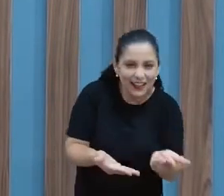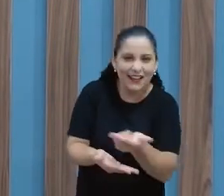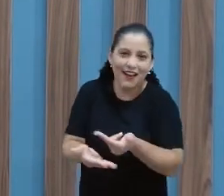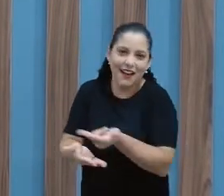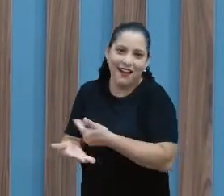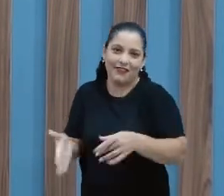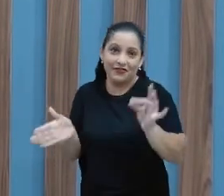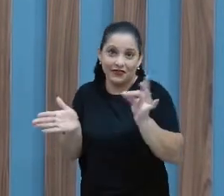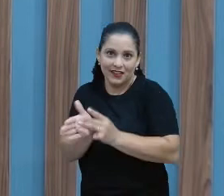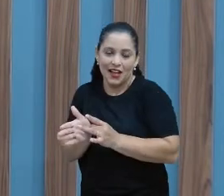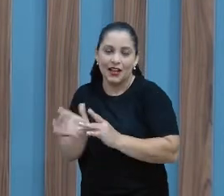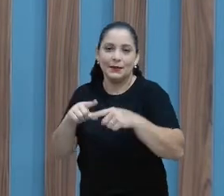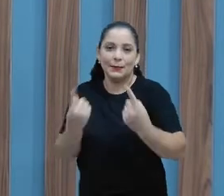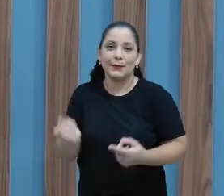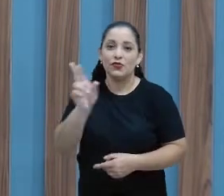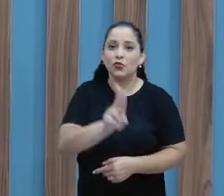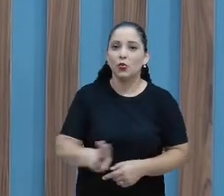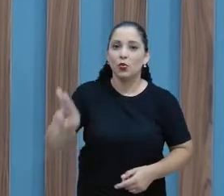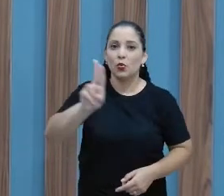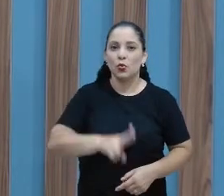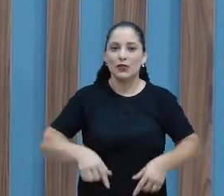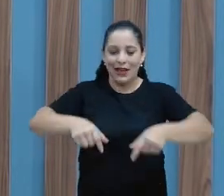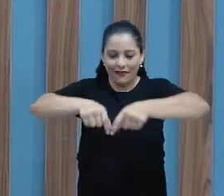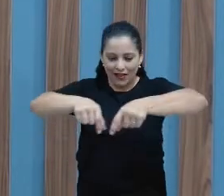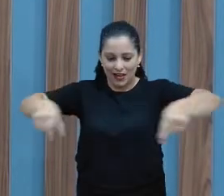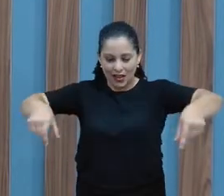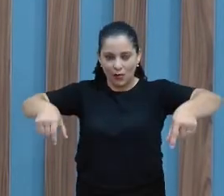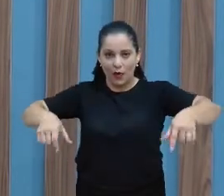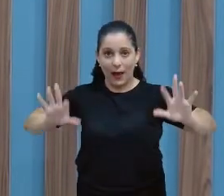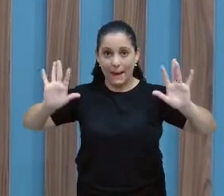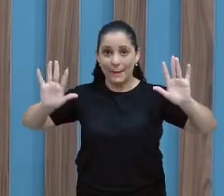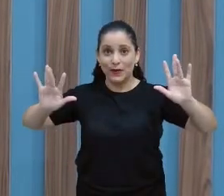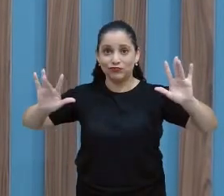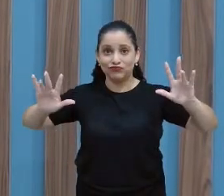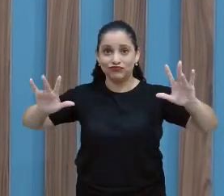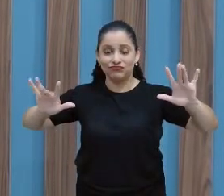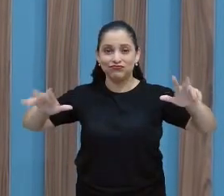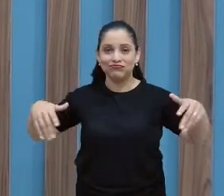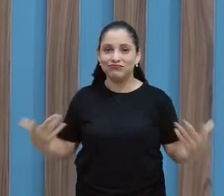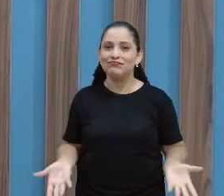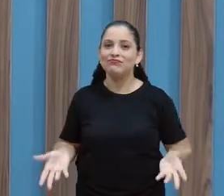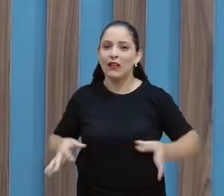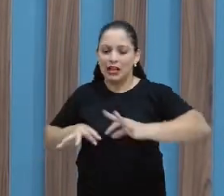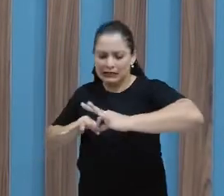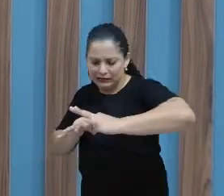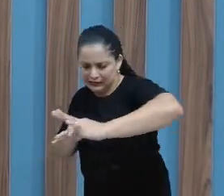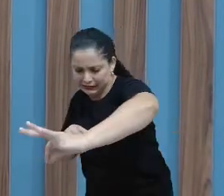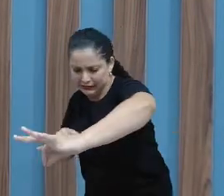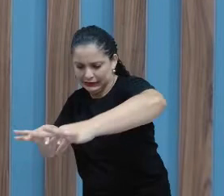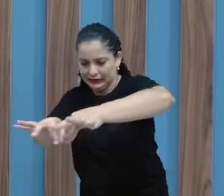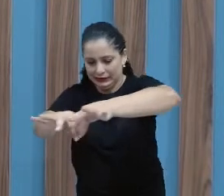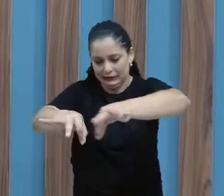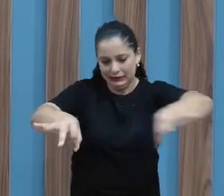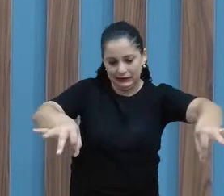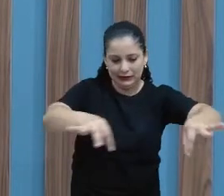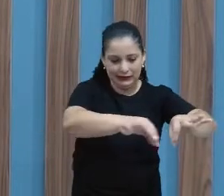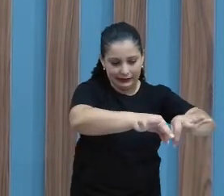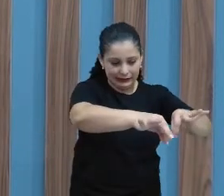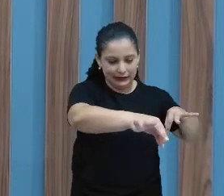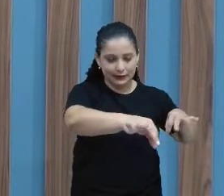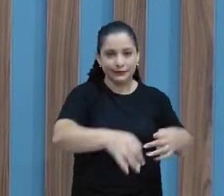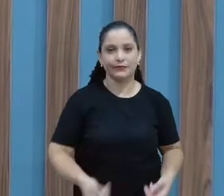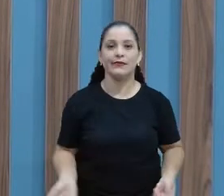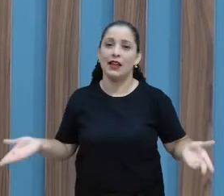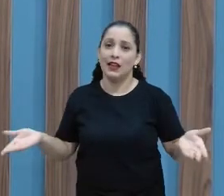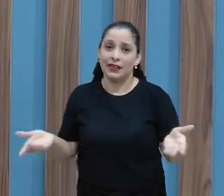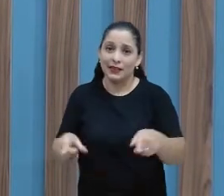colocava com régua, mas uma mão livre. E com o colega, não. Já entrou o cálculo,